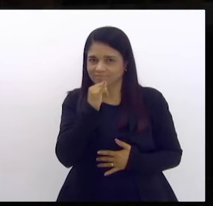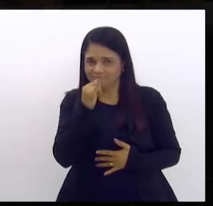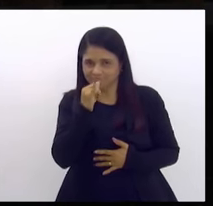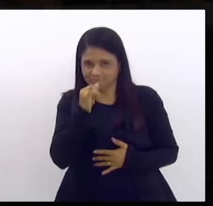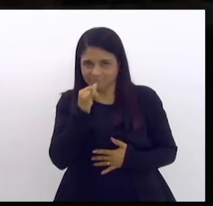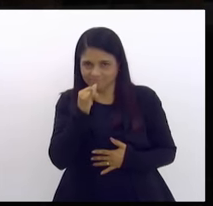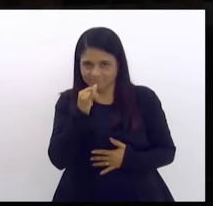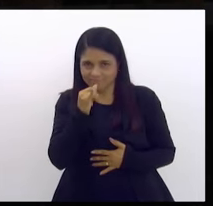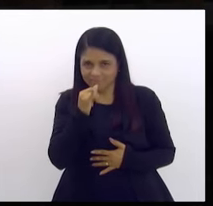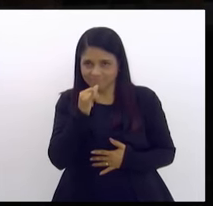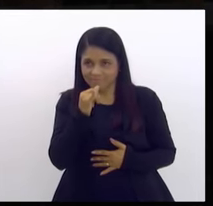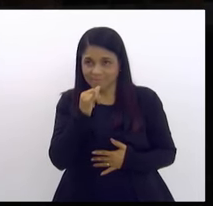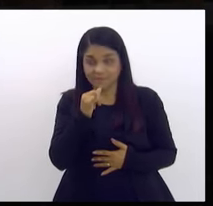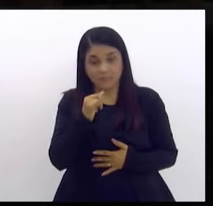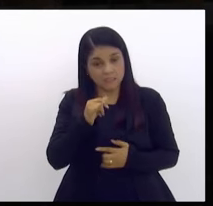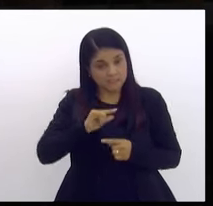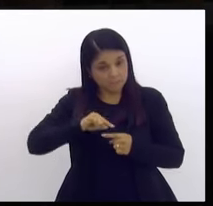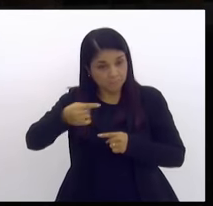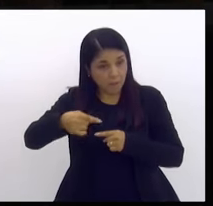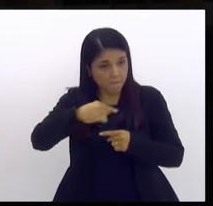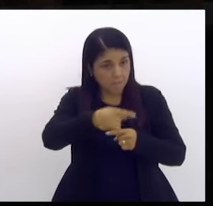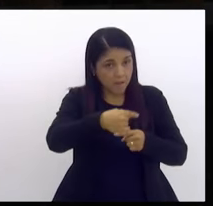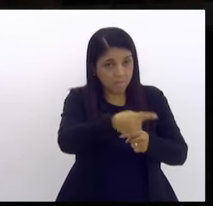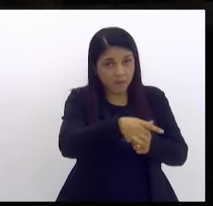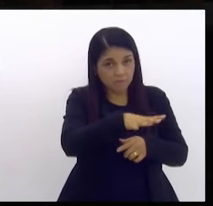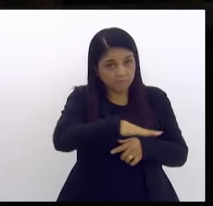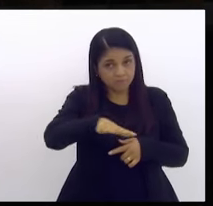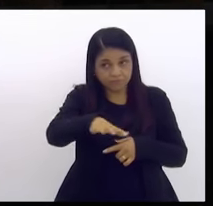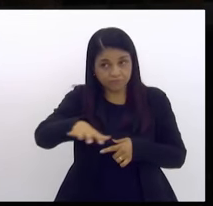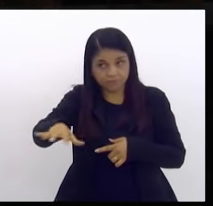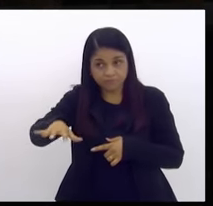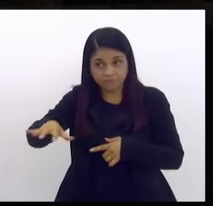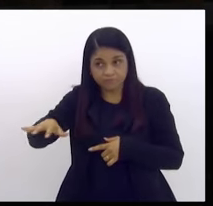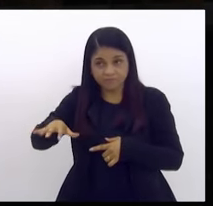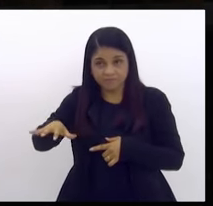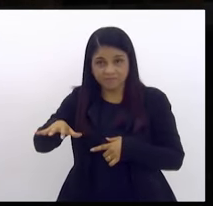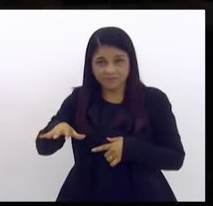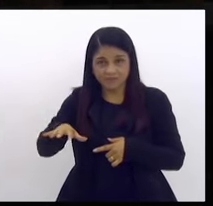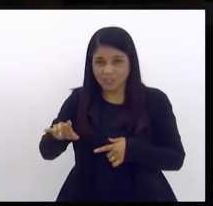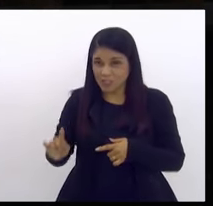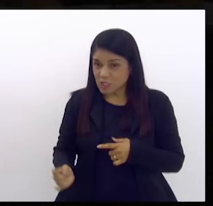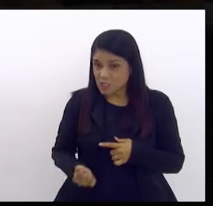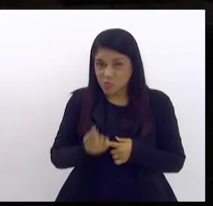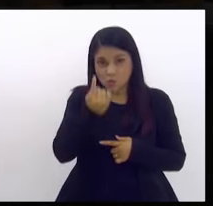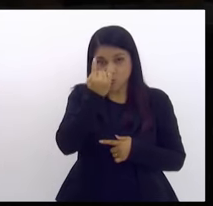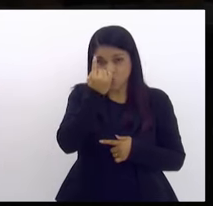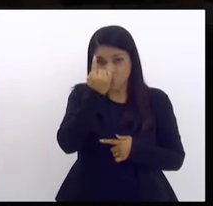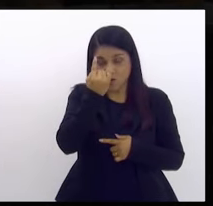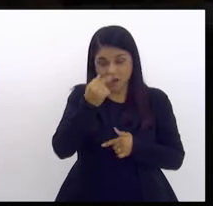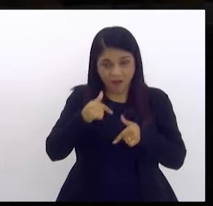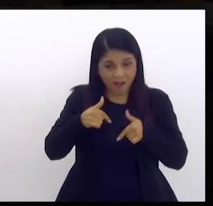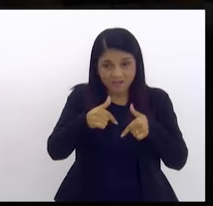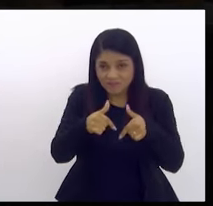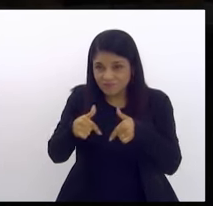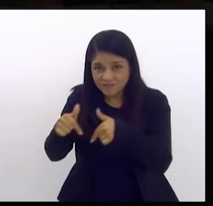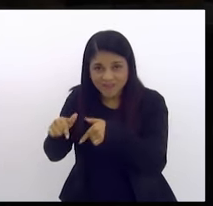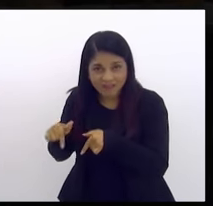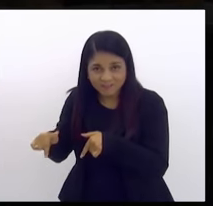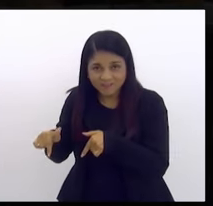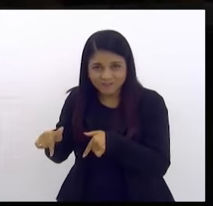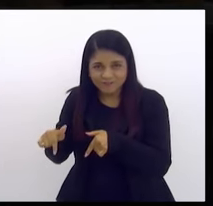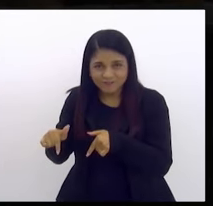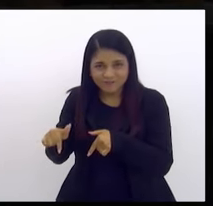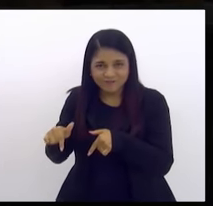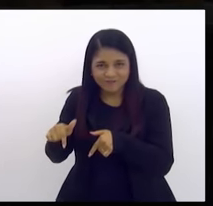assim sucessivamente. Porque nenhum de nós, em nenhuma dessas atividades, tem